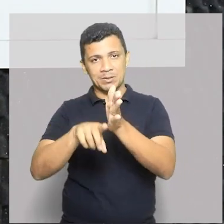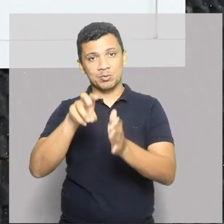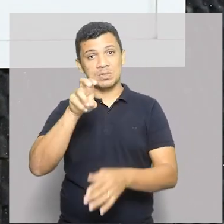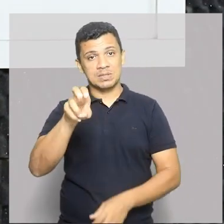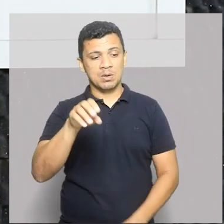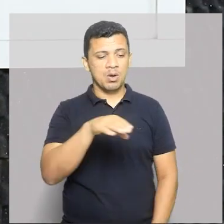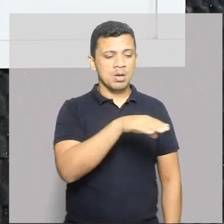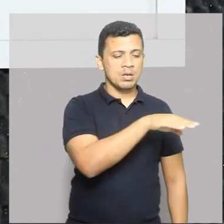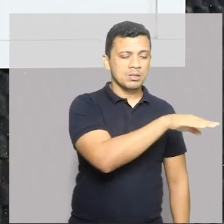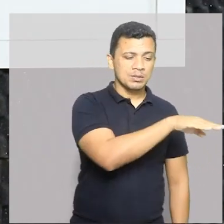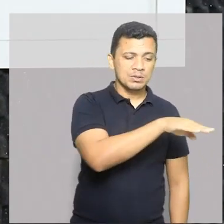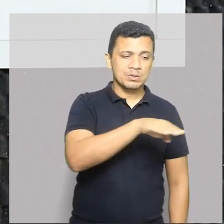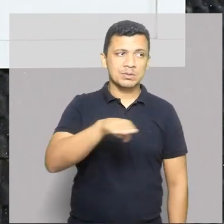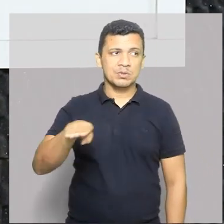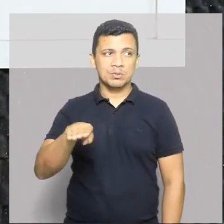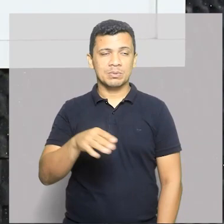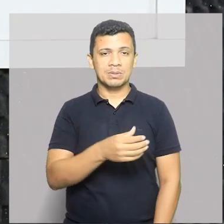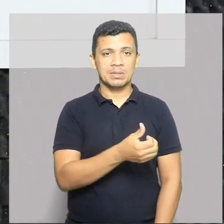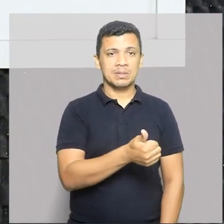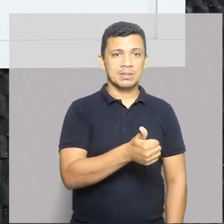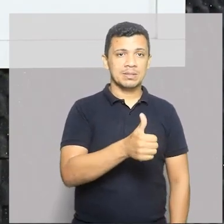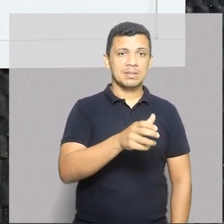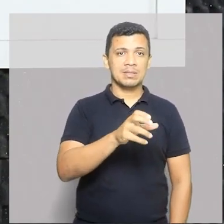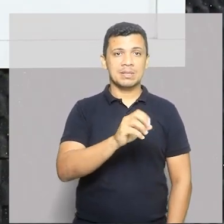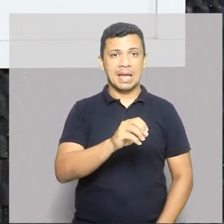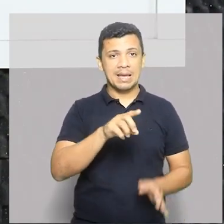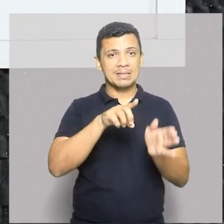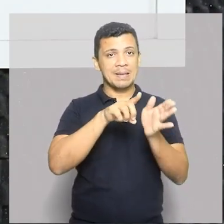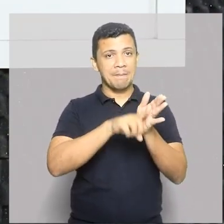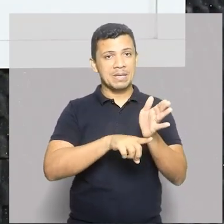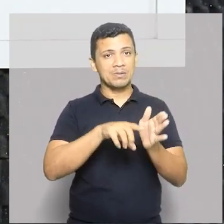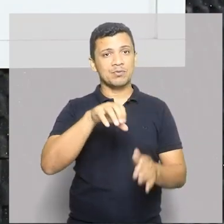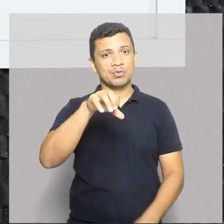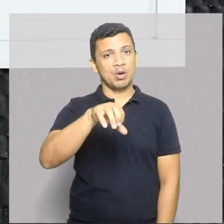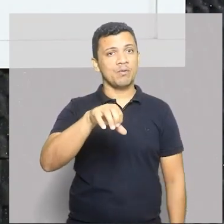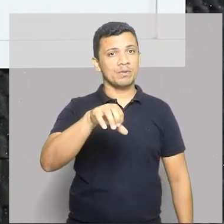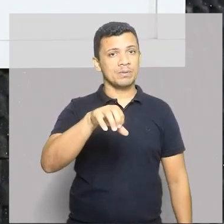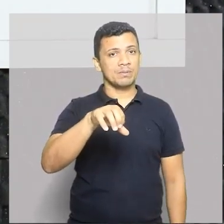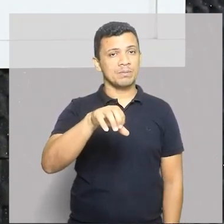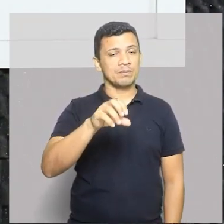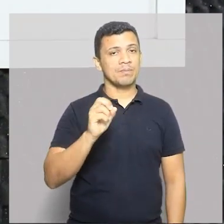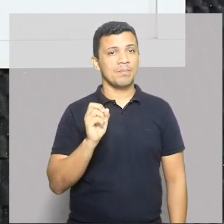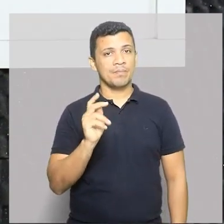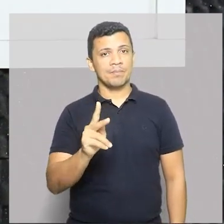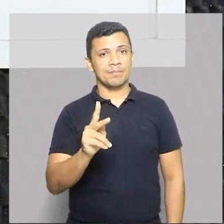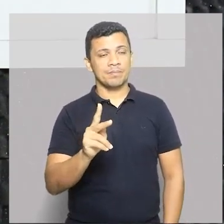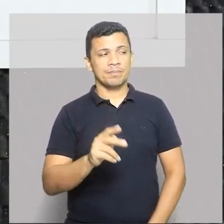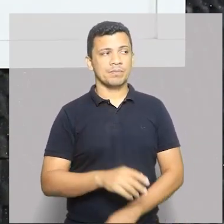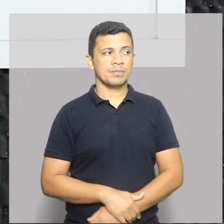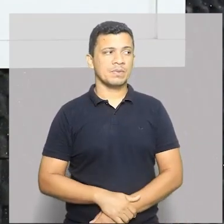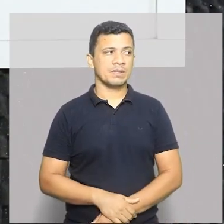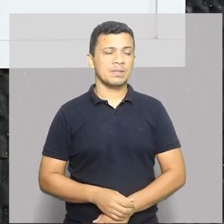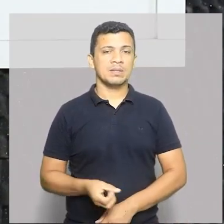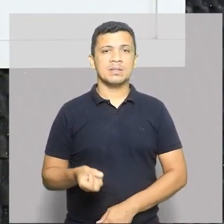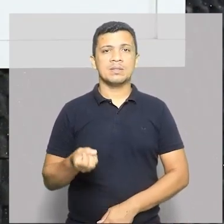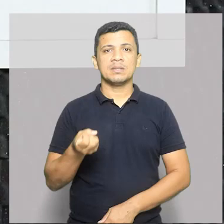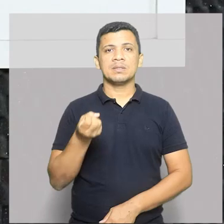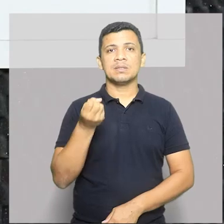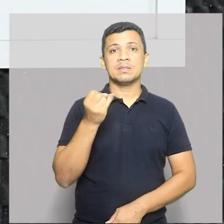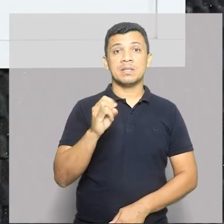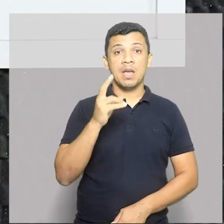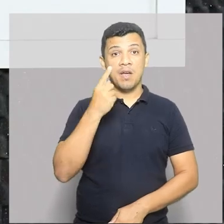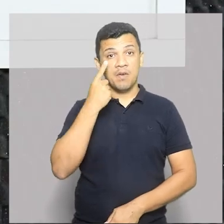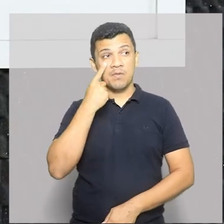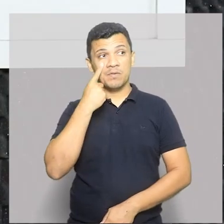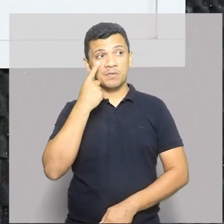sobre 10 elevado a menos 9. Tá bom? Pessoal, se vocês olharem, tem o número